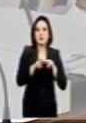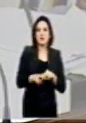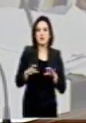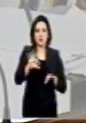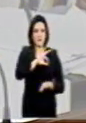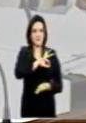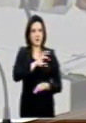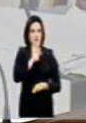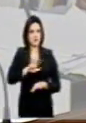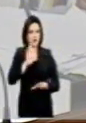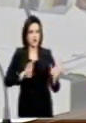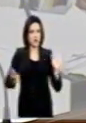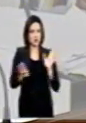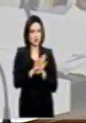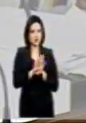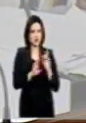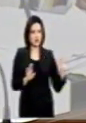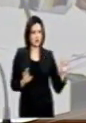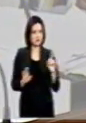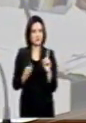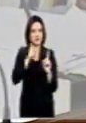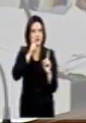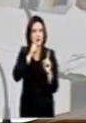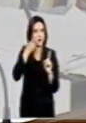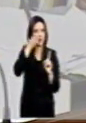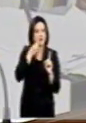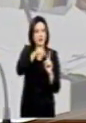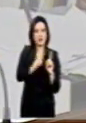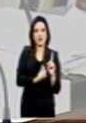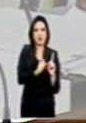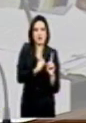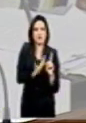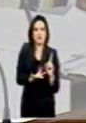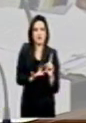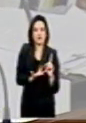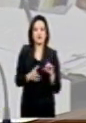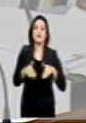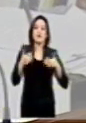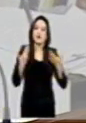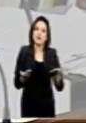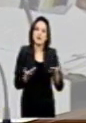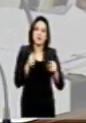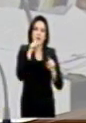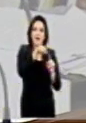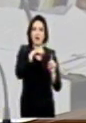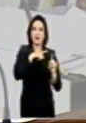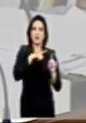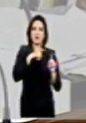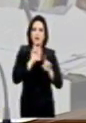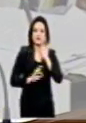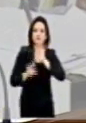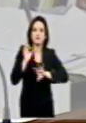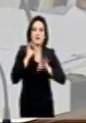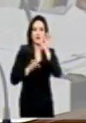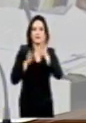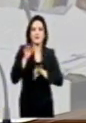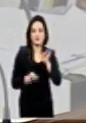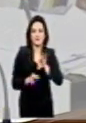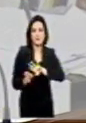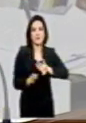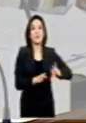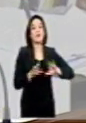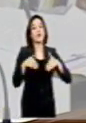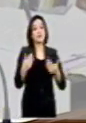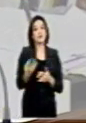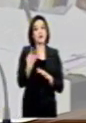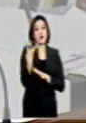Polícia Federal. O processo na 4ª Vara Federal